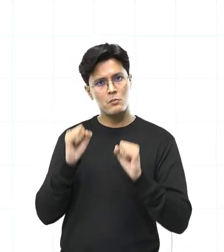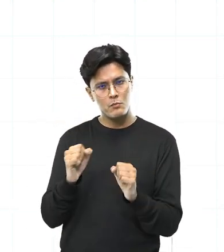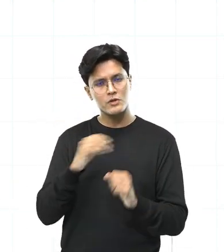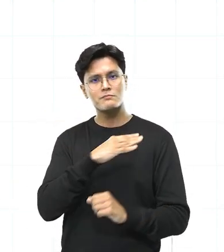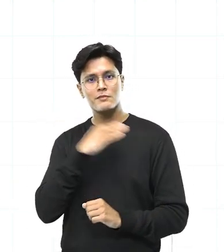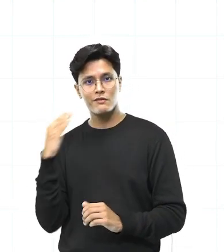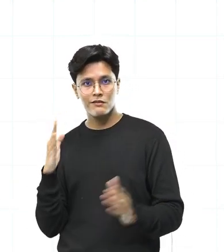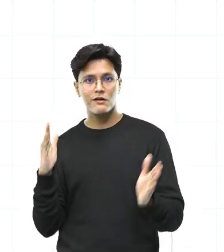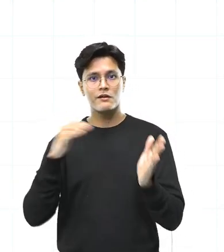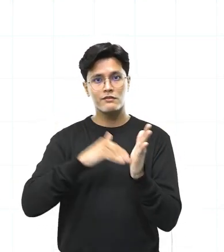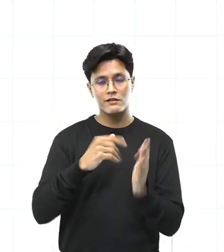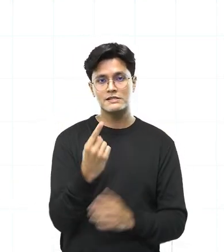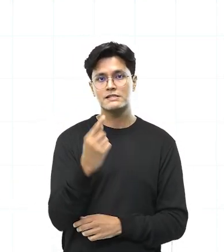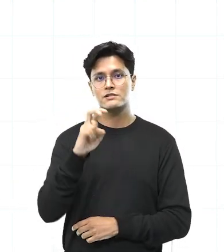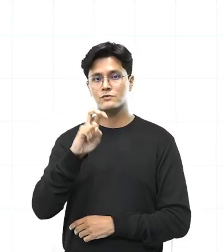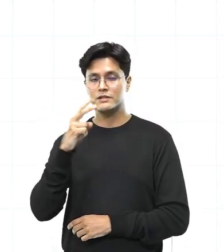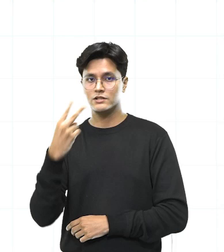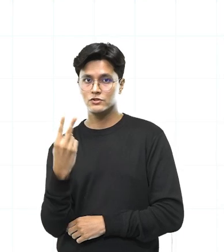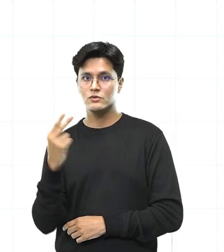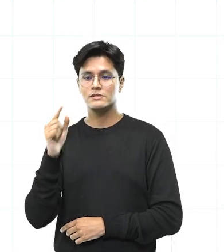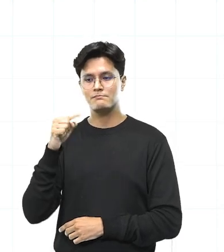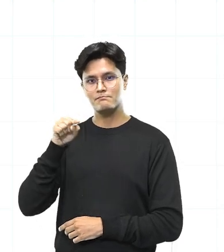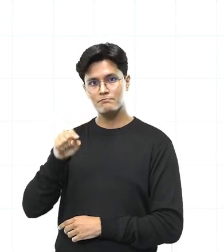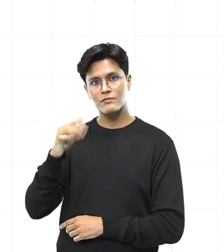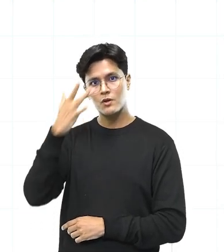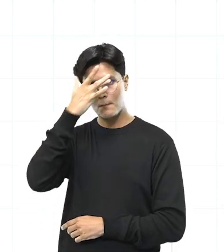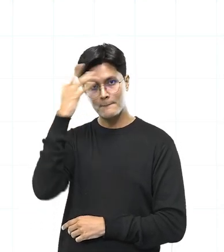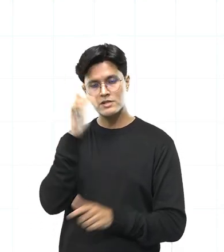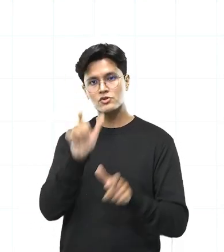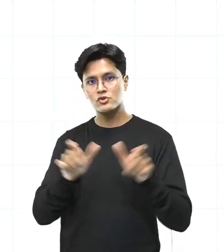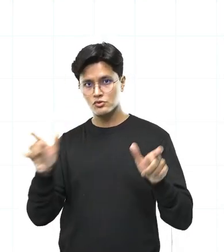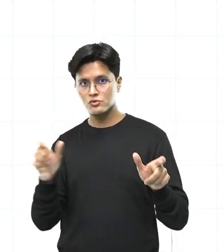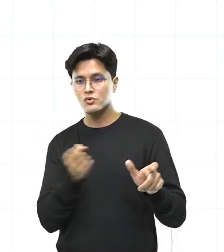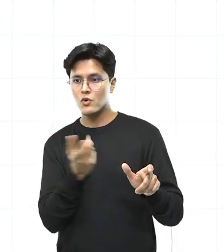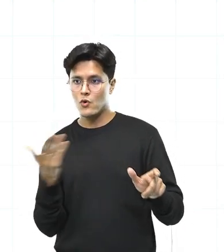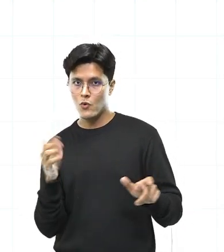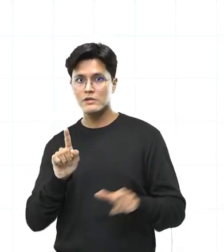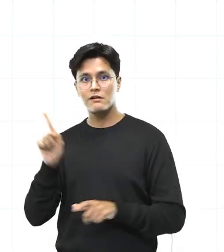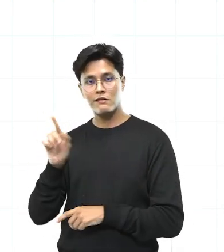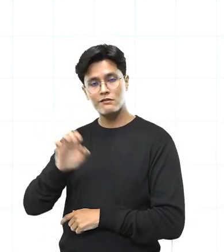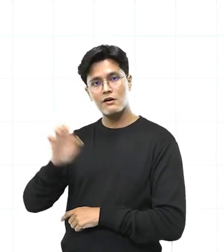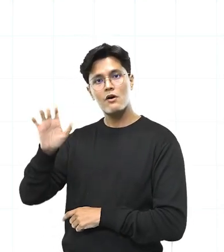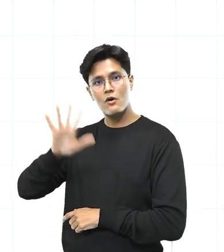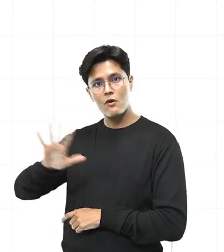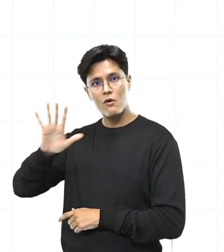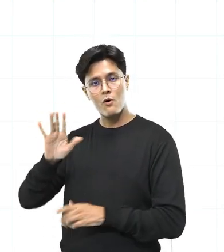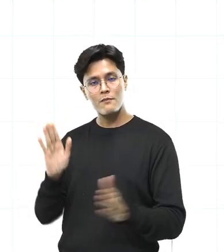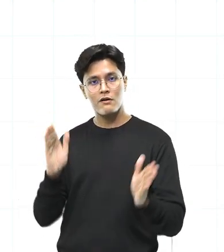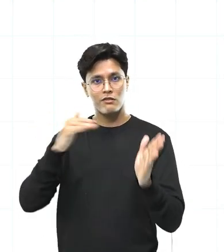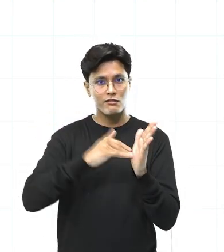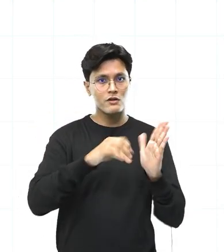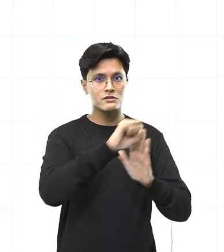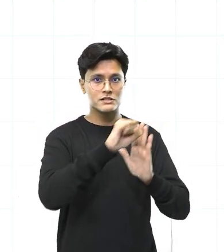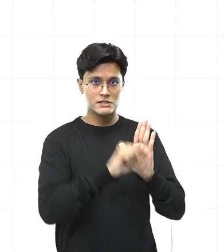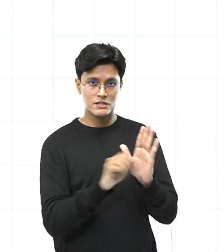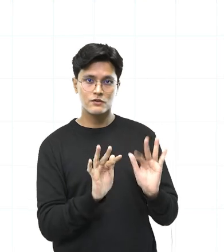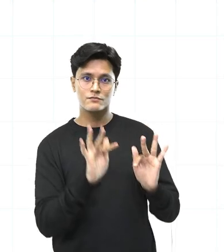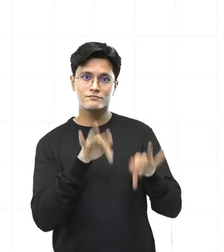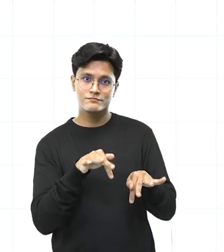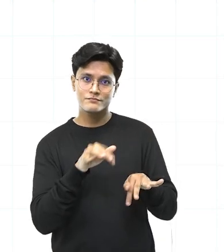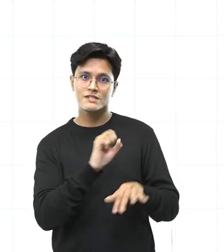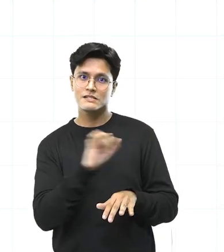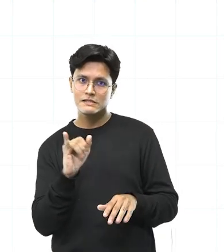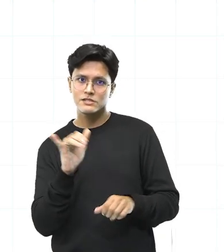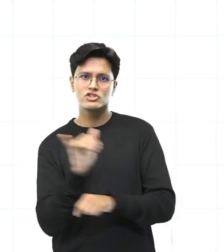152 mil pessoas por ano na Europa até o final do século, se nada for feito para frear o impacto das